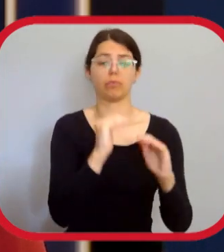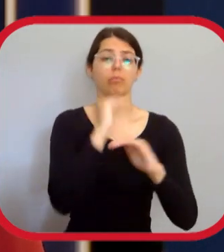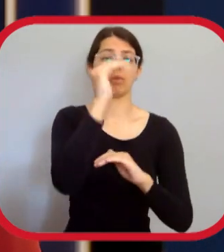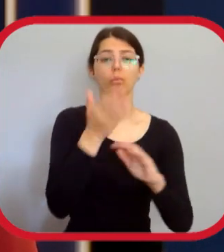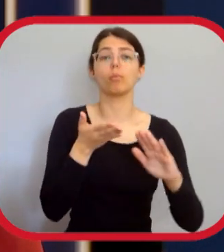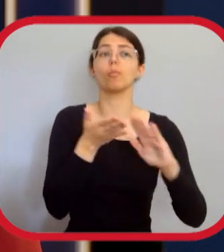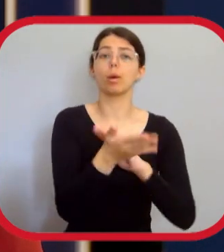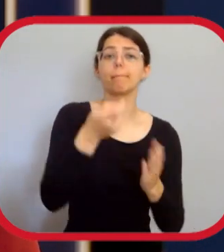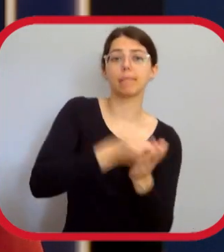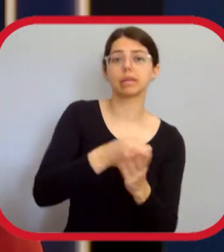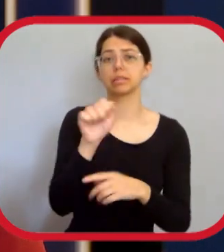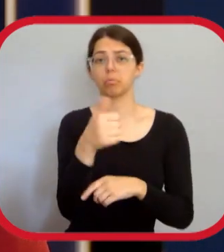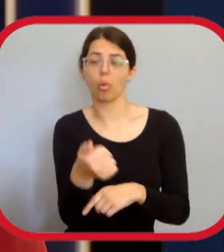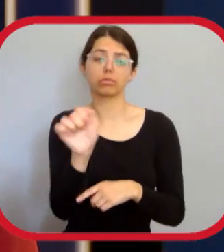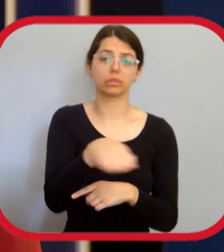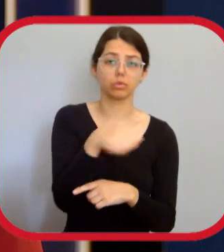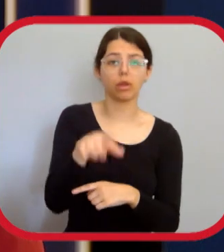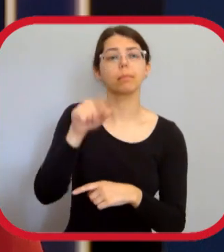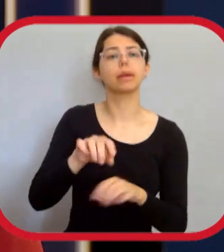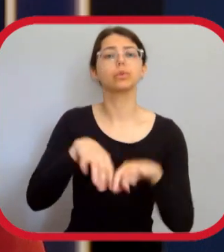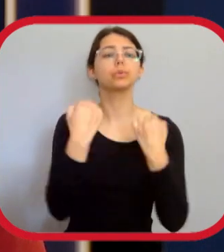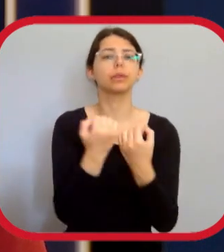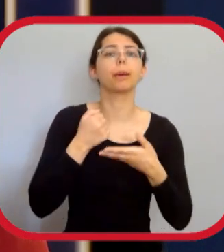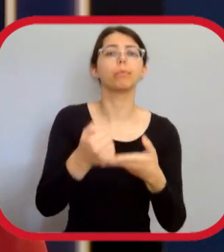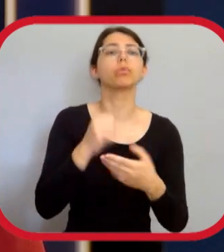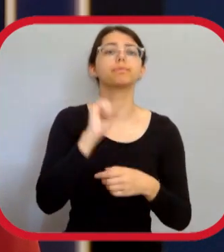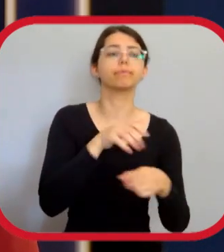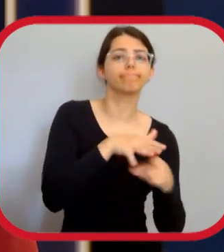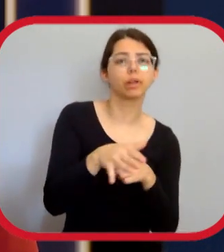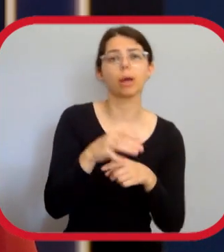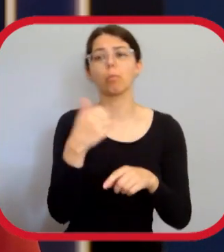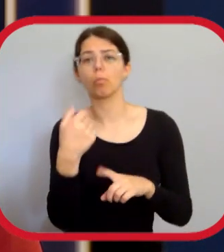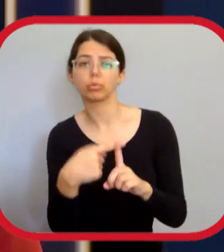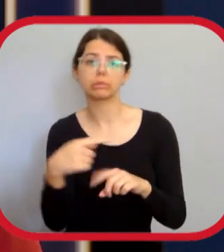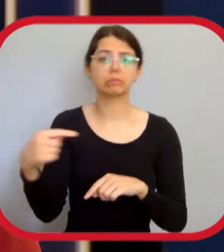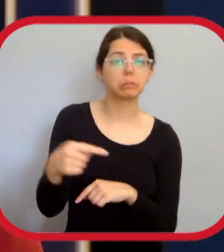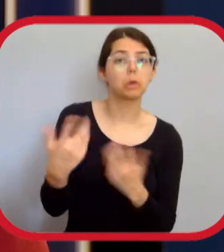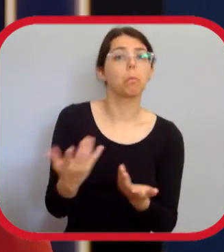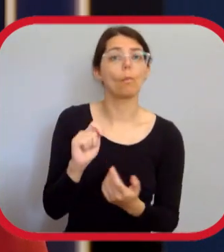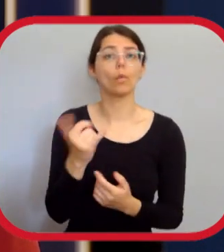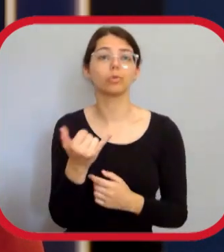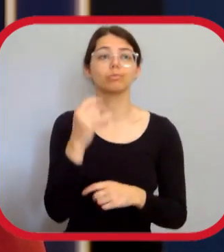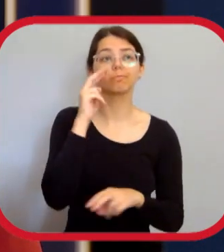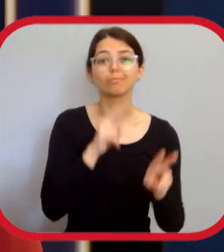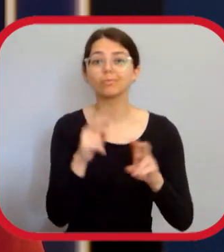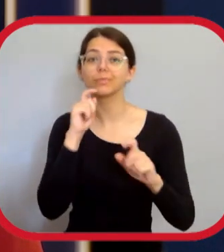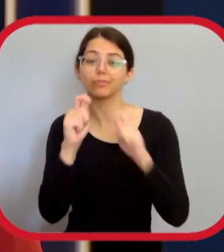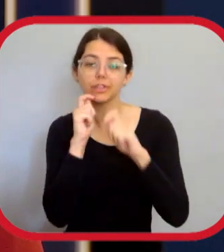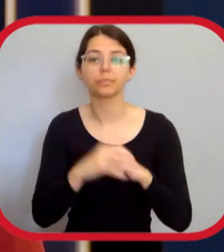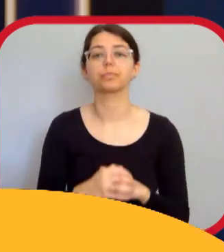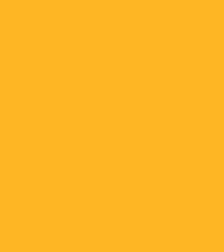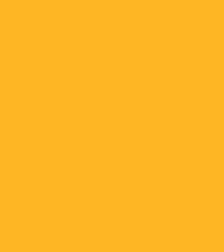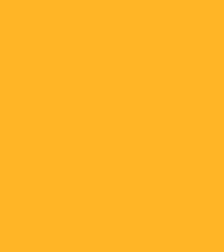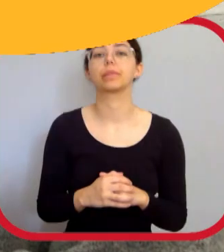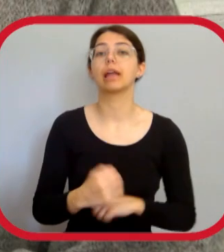com bons olhos o acesso pago ao ensino? E quanto aos apoios sociais, haverá consenso sobre o seu valor e impacto? O E2 saiu à rua para